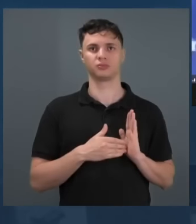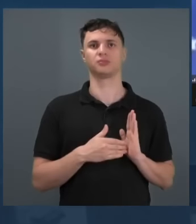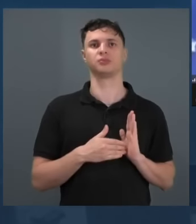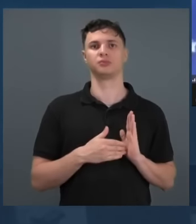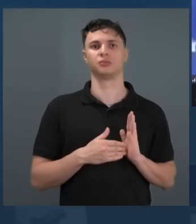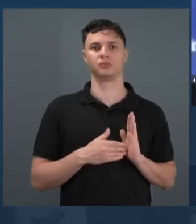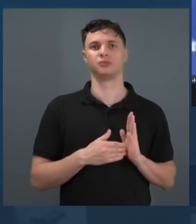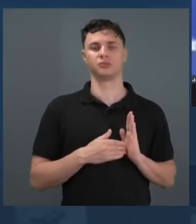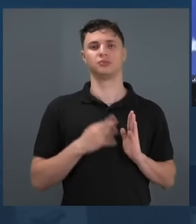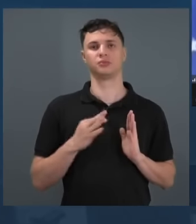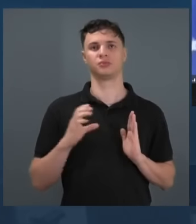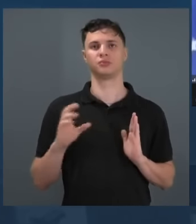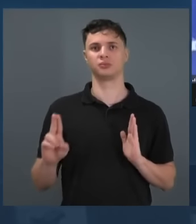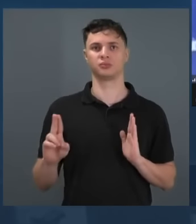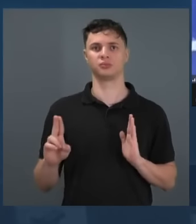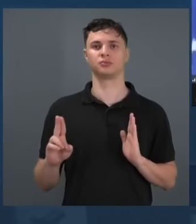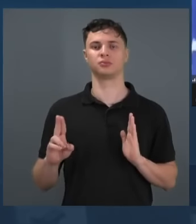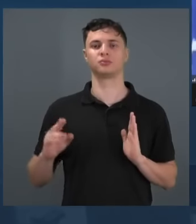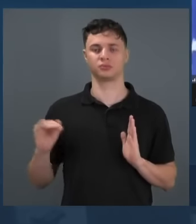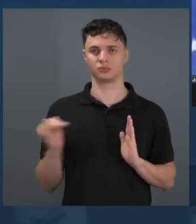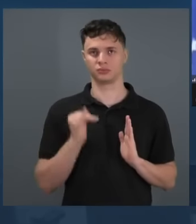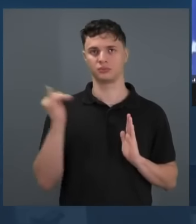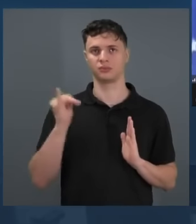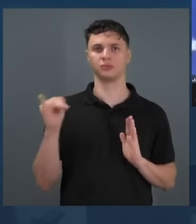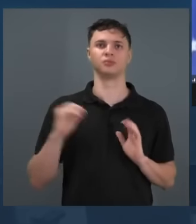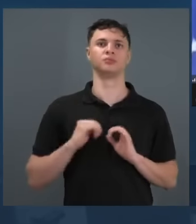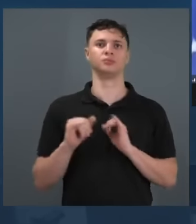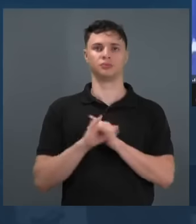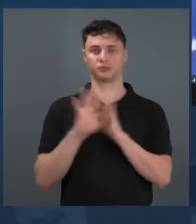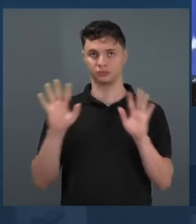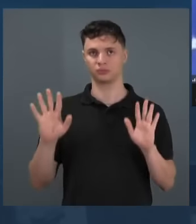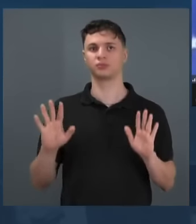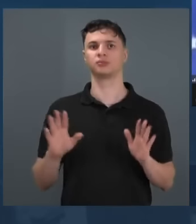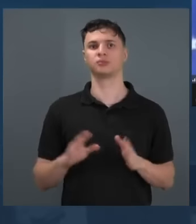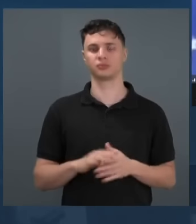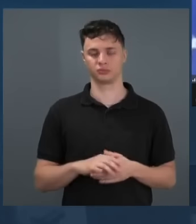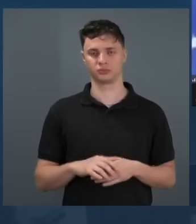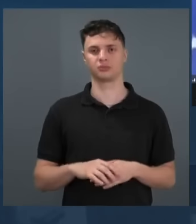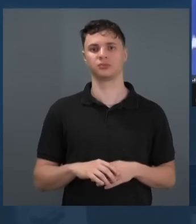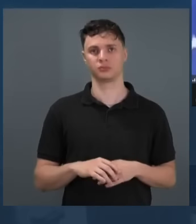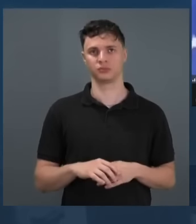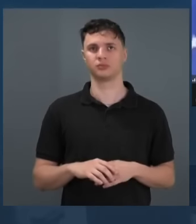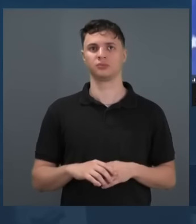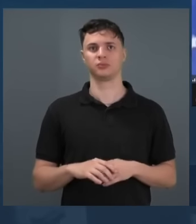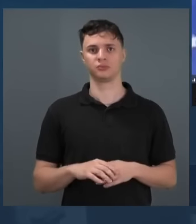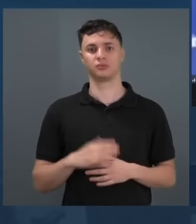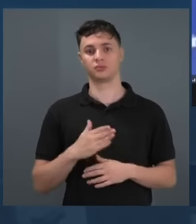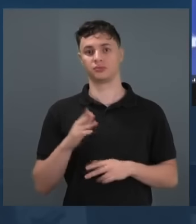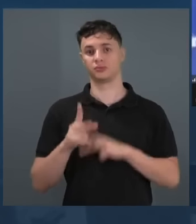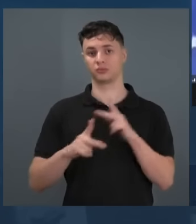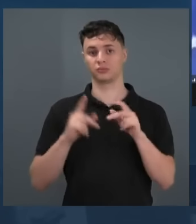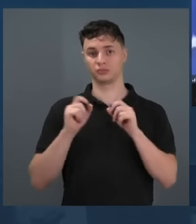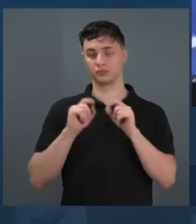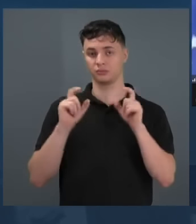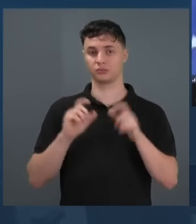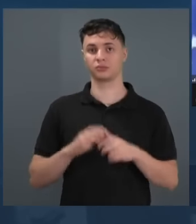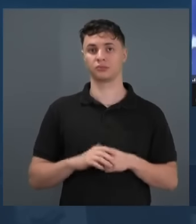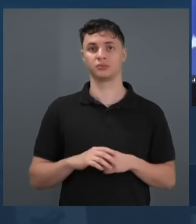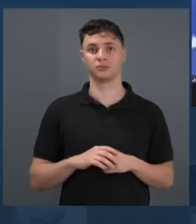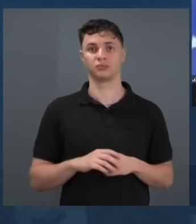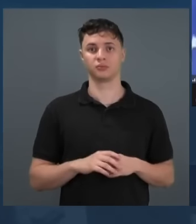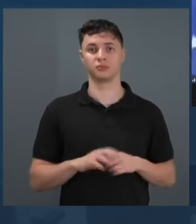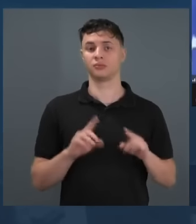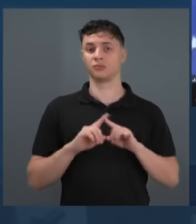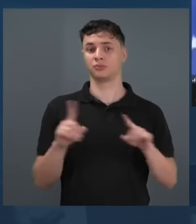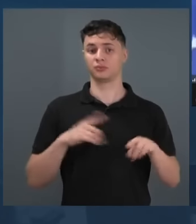próprio TCU. Importante que se deixe isso muito claro para a população. Mas